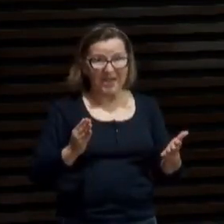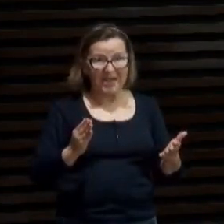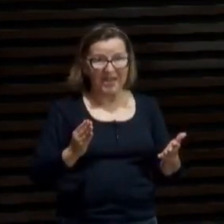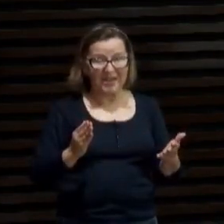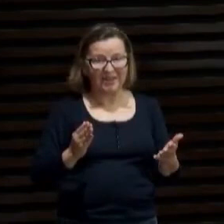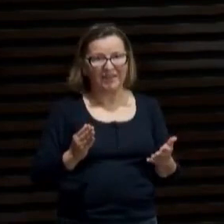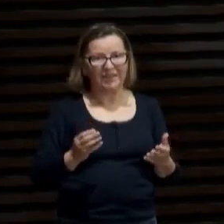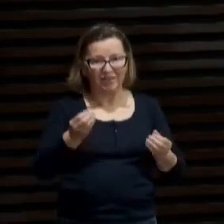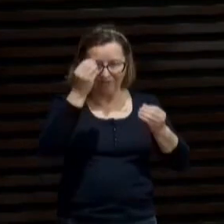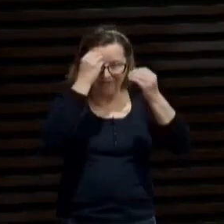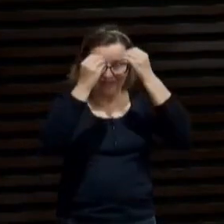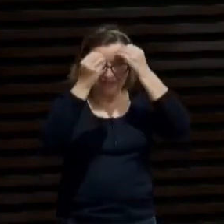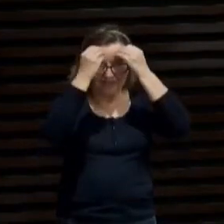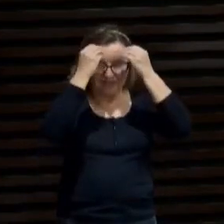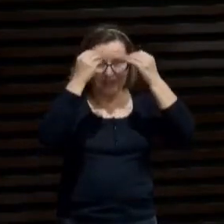lixo.